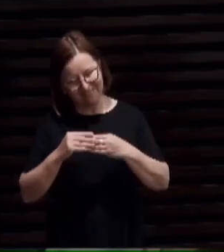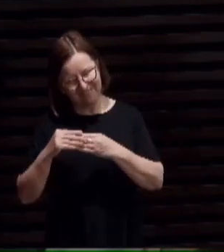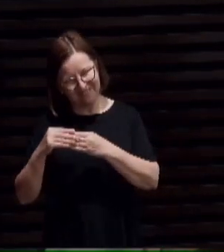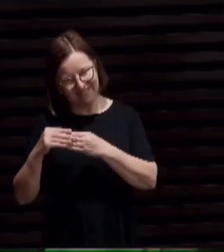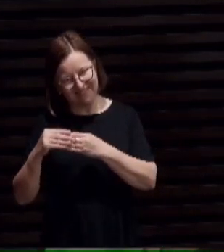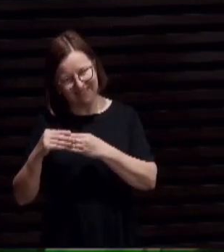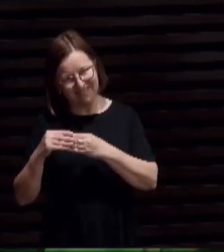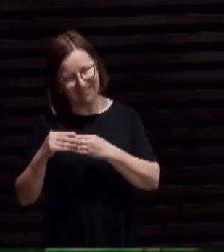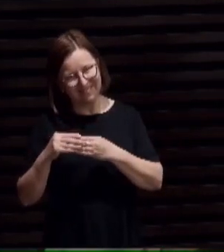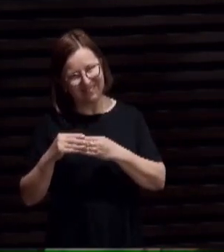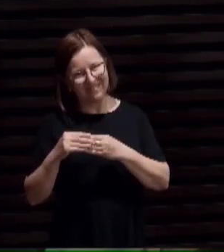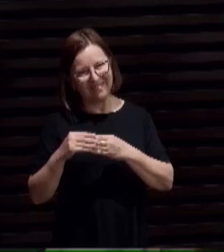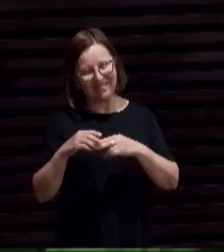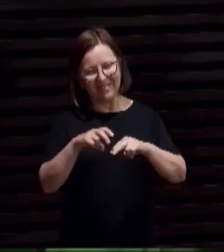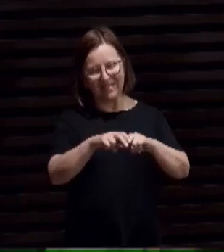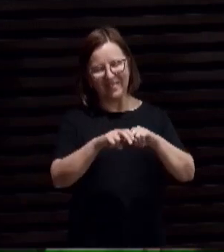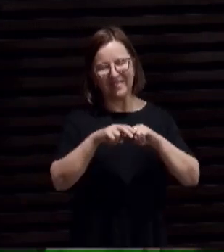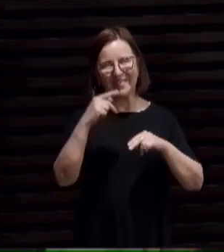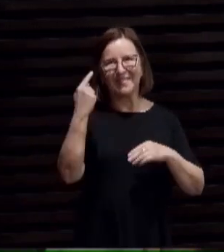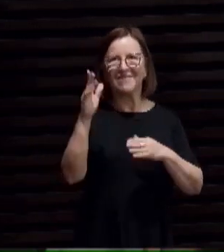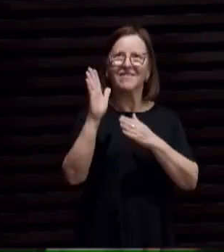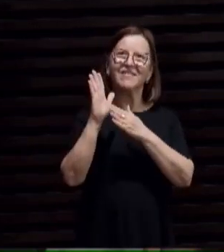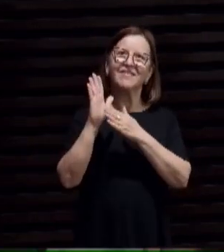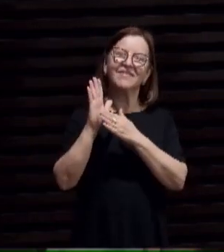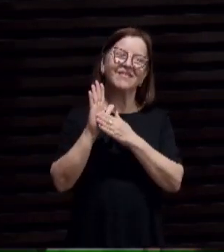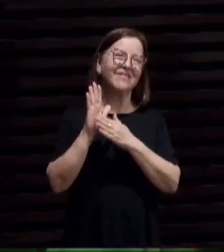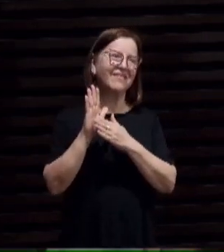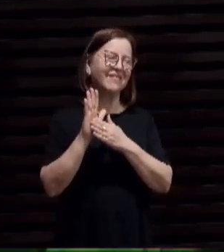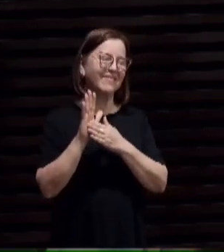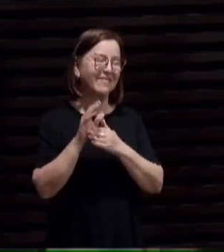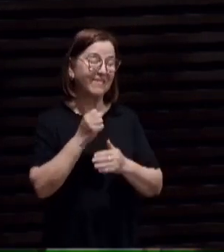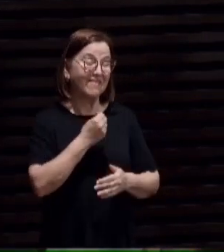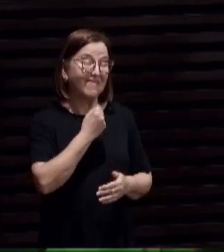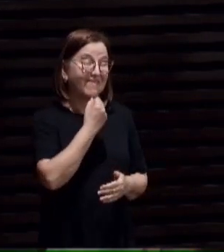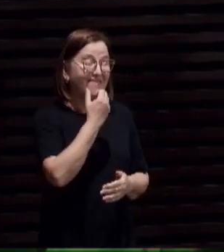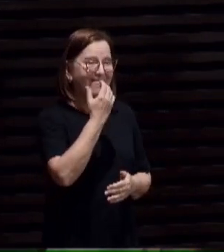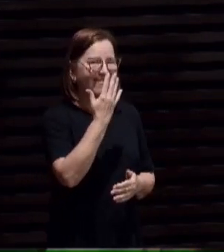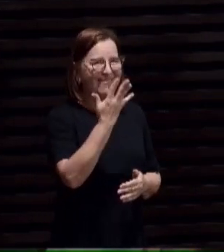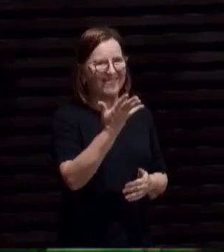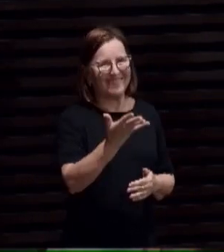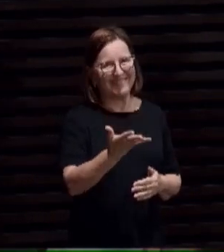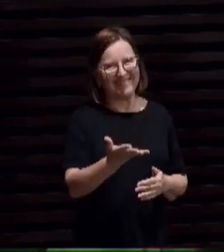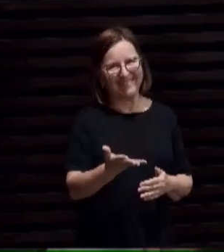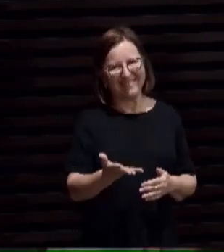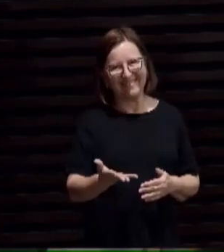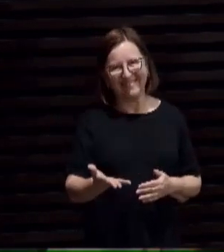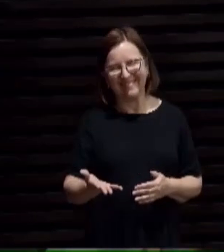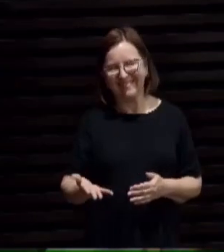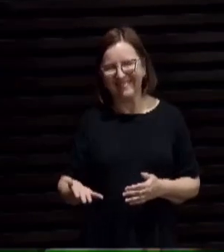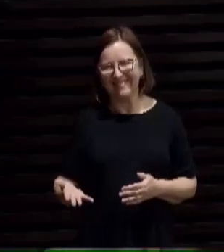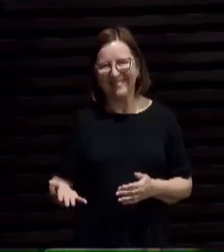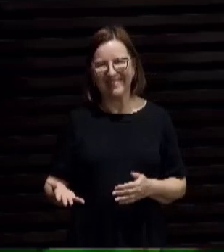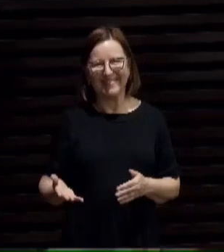guiarás por sua mão gloriosa.